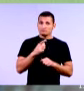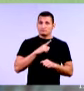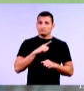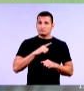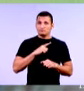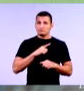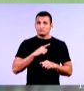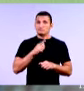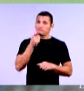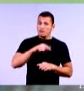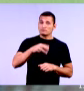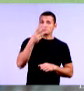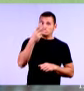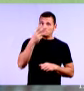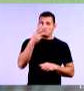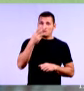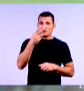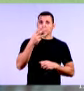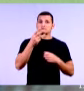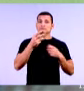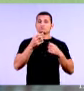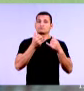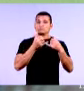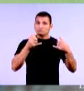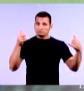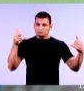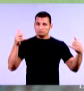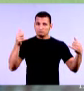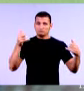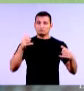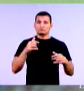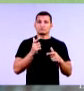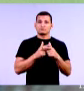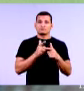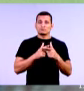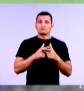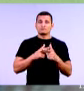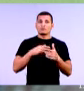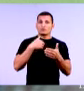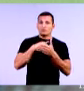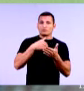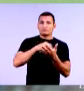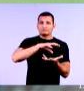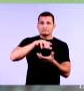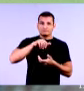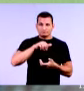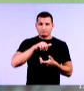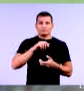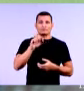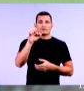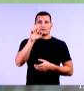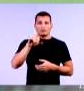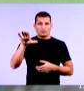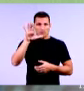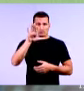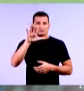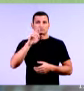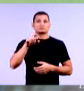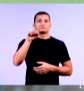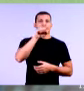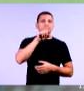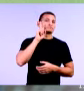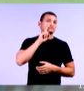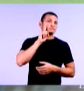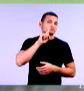cabos submarinos serem instalados, né, por causa da Copa. Nós temos um para a Europa, outro para os Estados Unidos e um para a África do